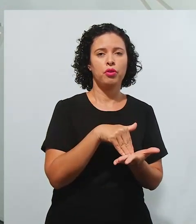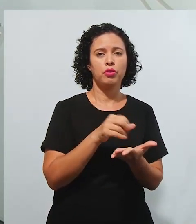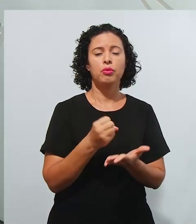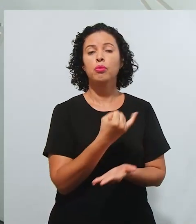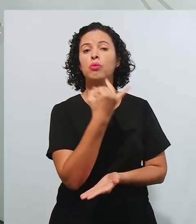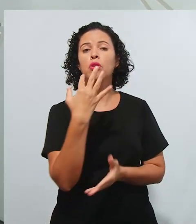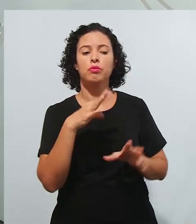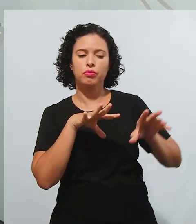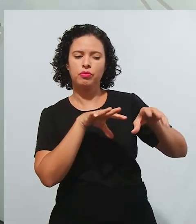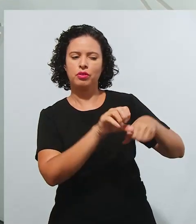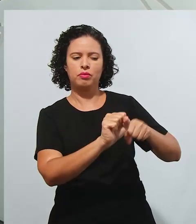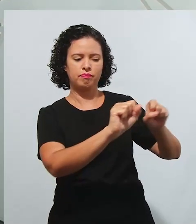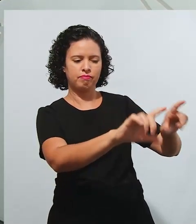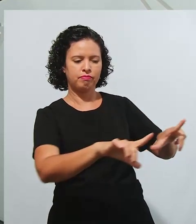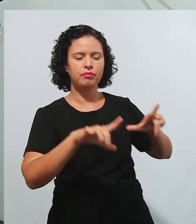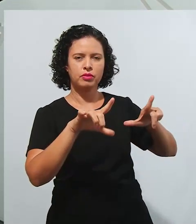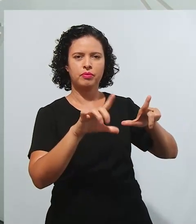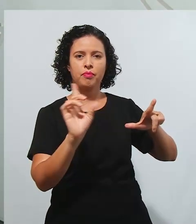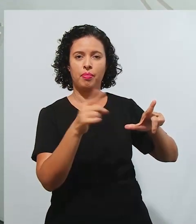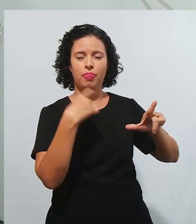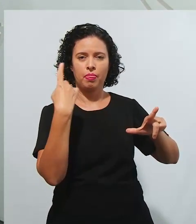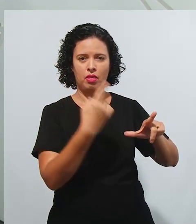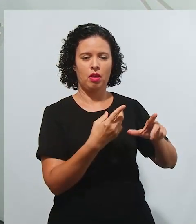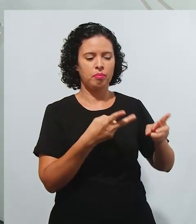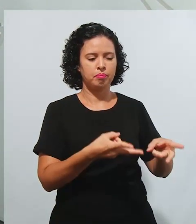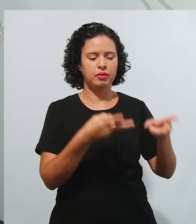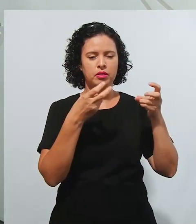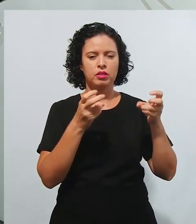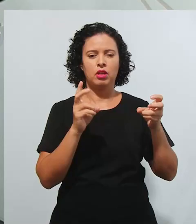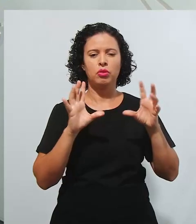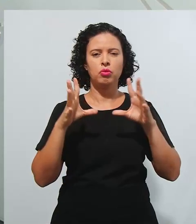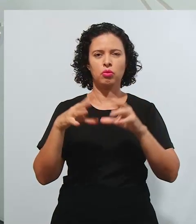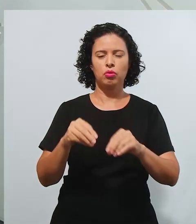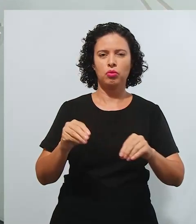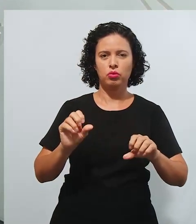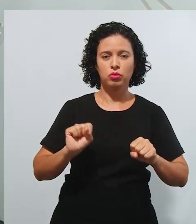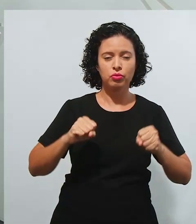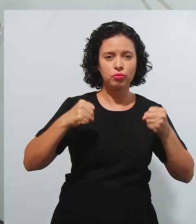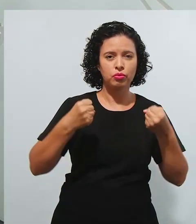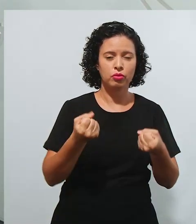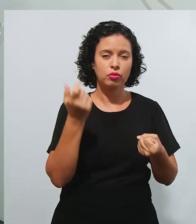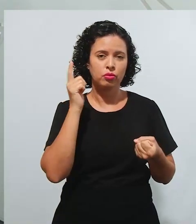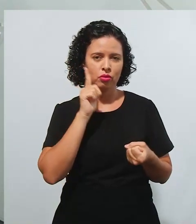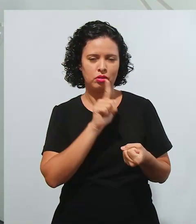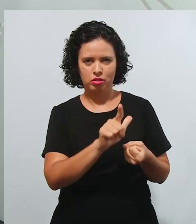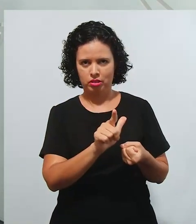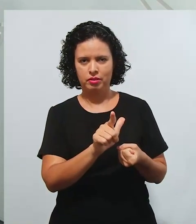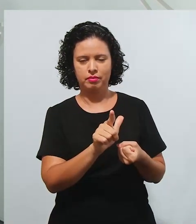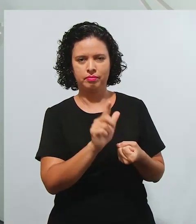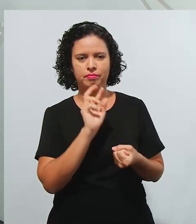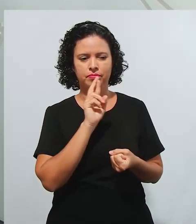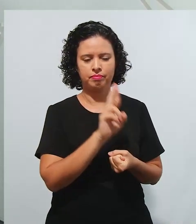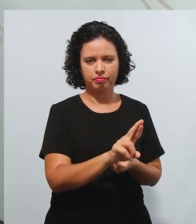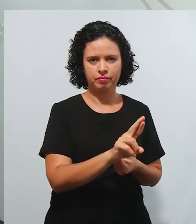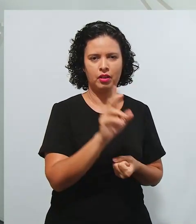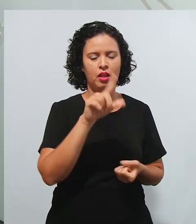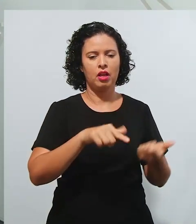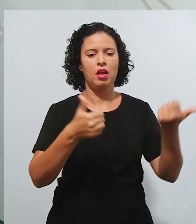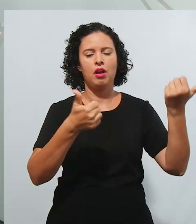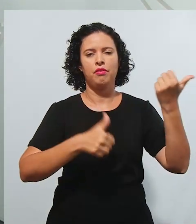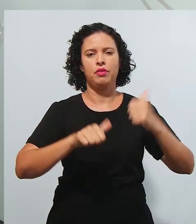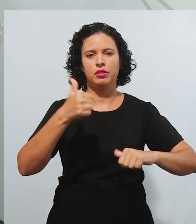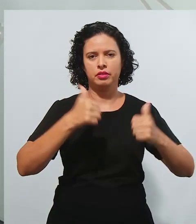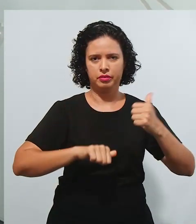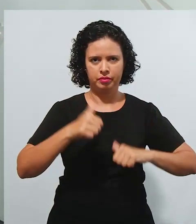gente observa se todo esse esforço que estamos fazendo dentro dessa graduação está tendo resultados. Essa é uma das formas de avaliar